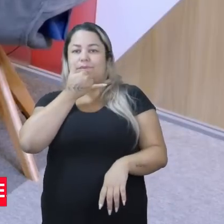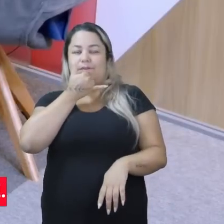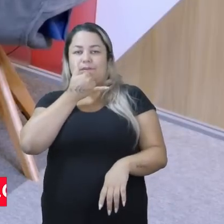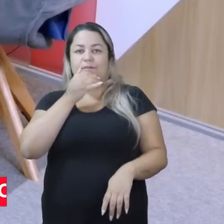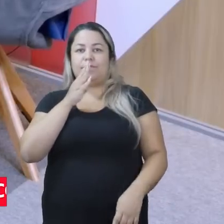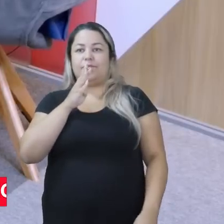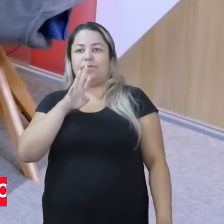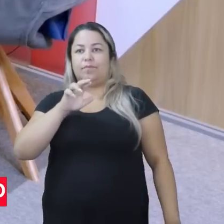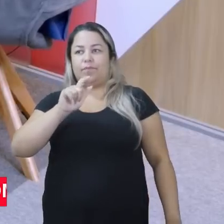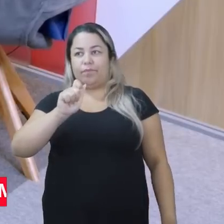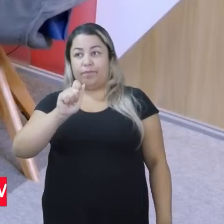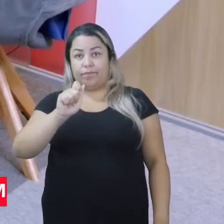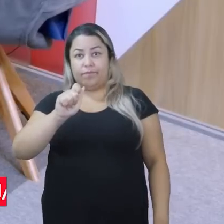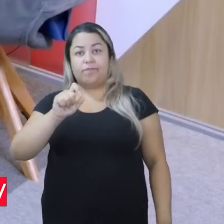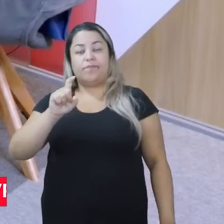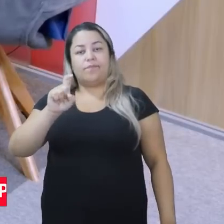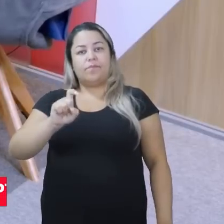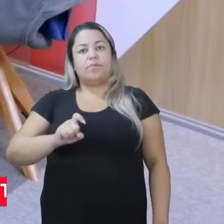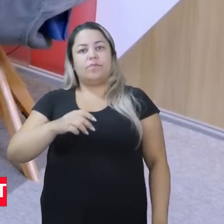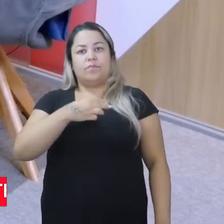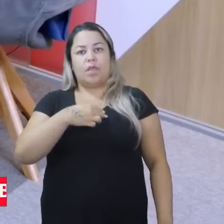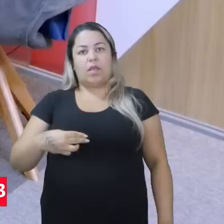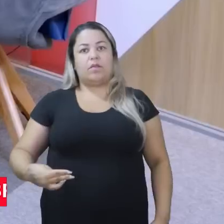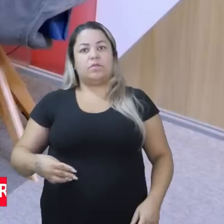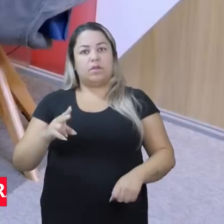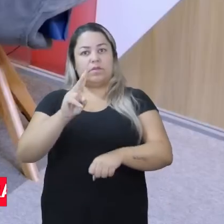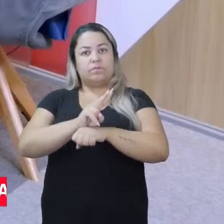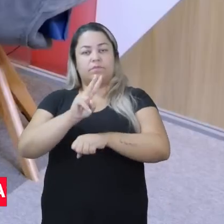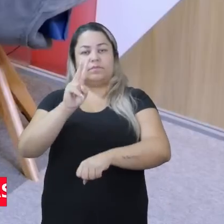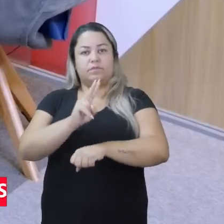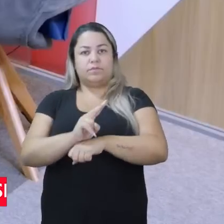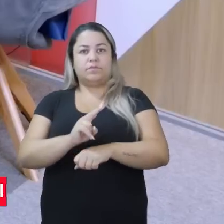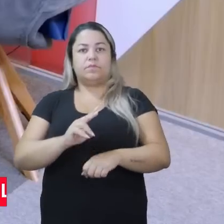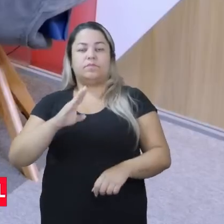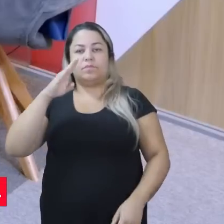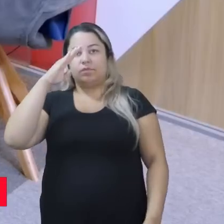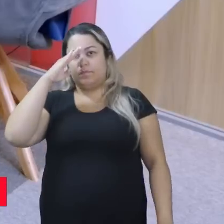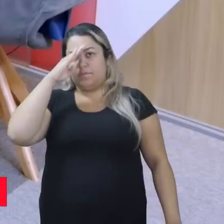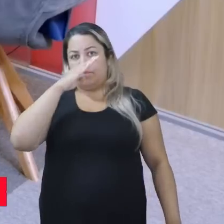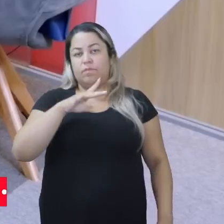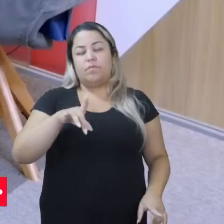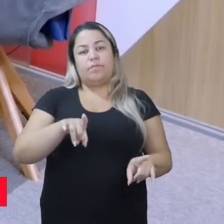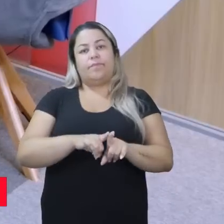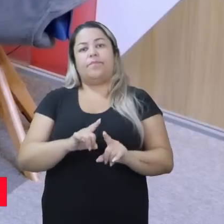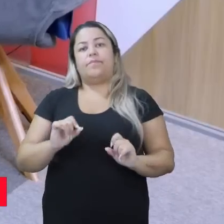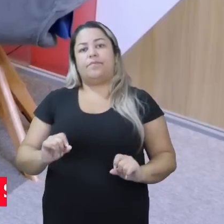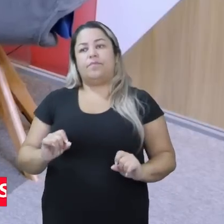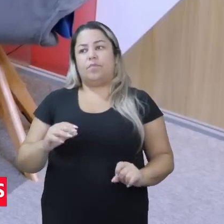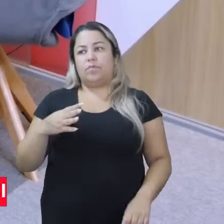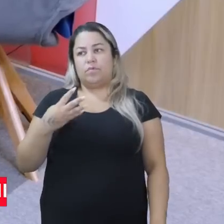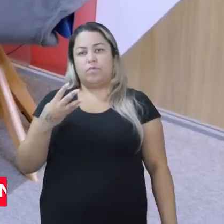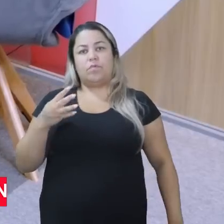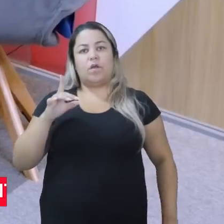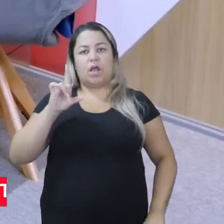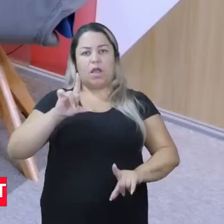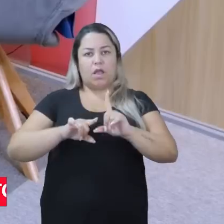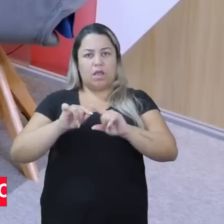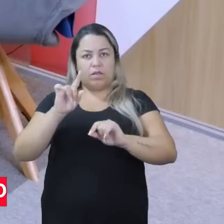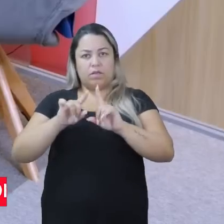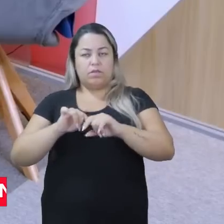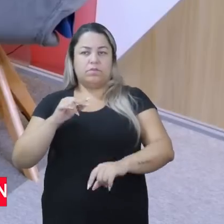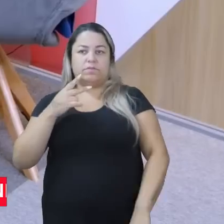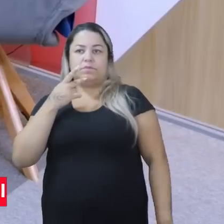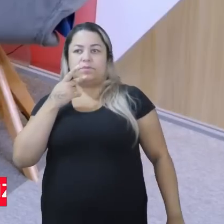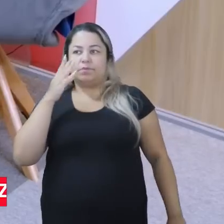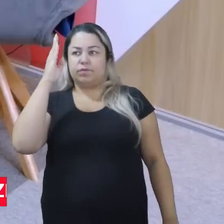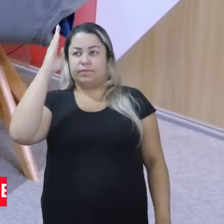é ex-ministro, né, da defesa de Jair Bolsonaro, né, e também citado como general 4 estrelas, né, do